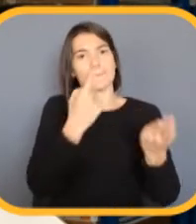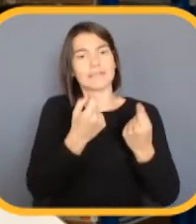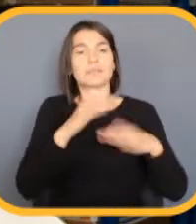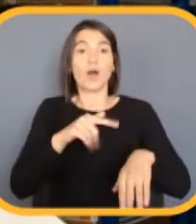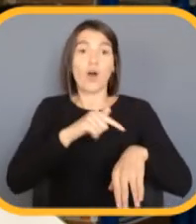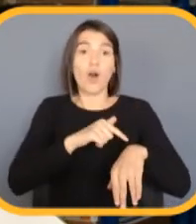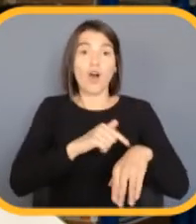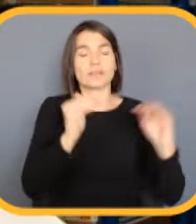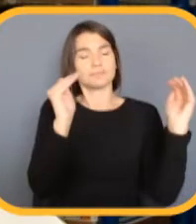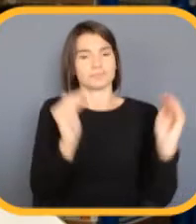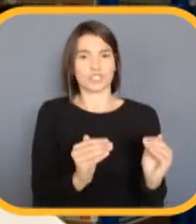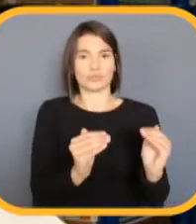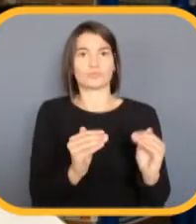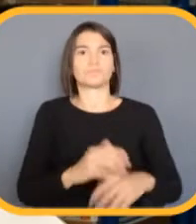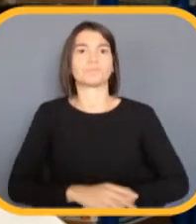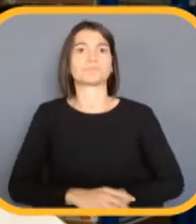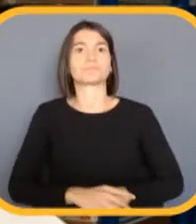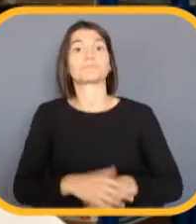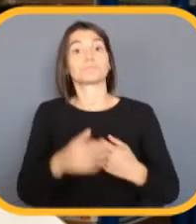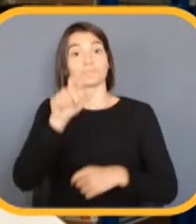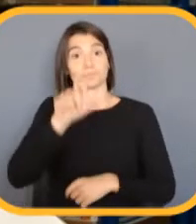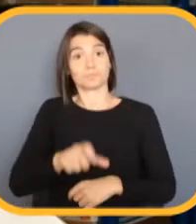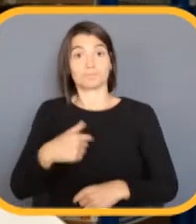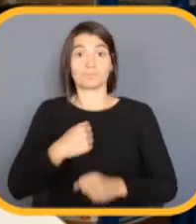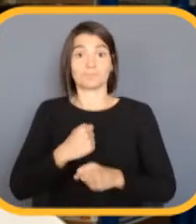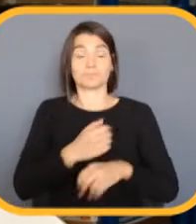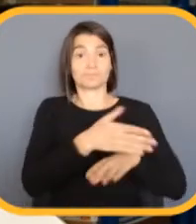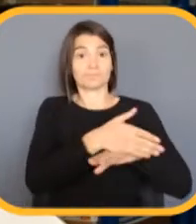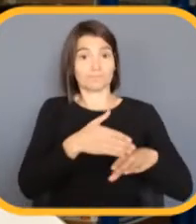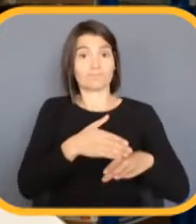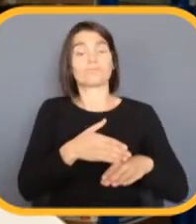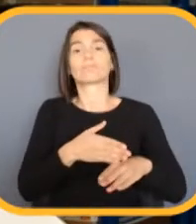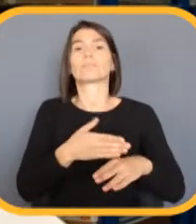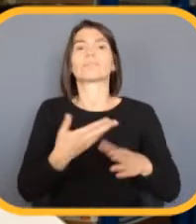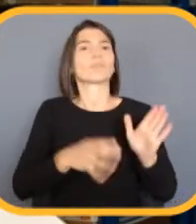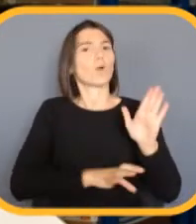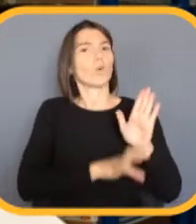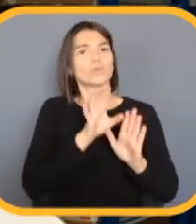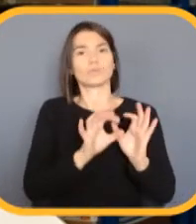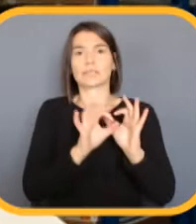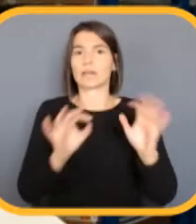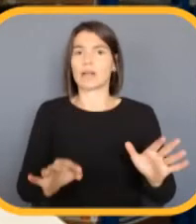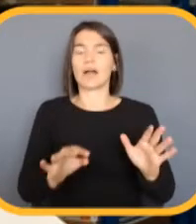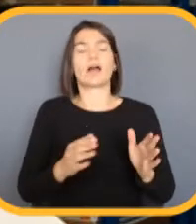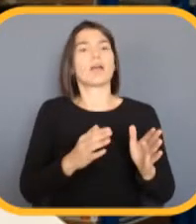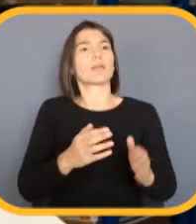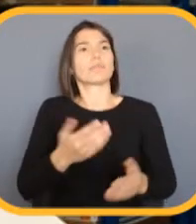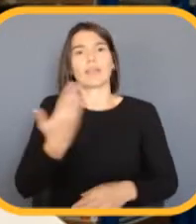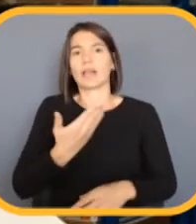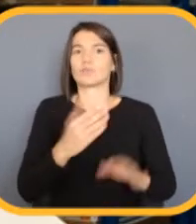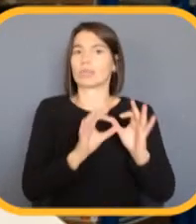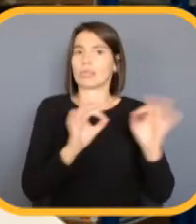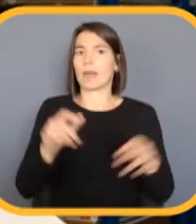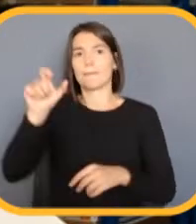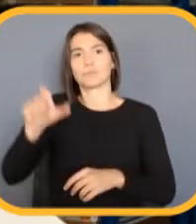mas com uma carga horária mais reduzida. O trabalhador a tempo parcial apresenta as mesmas condições e regalias que um trabalhador